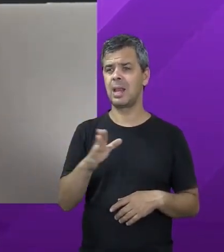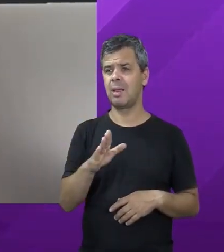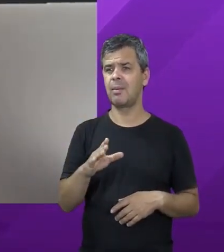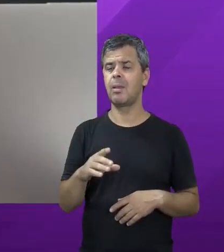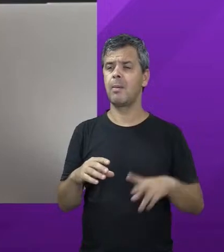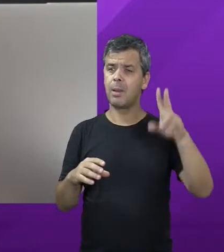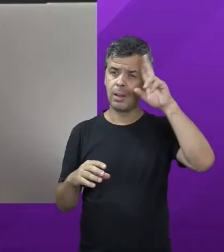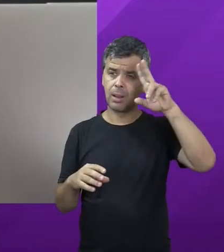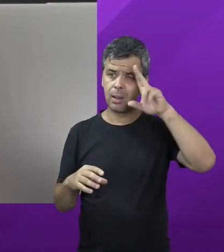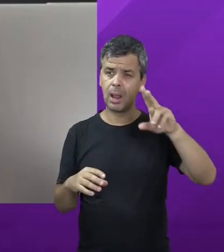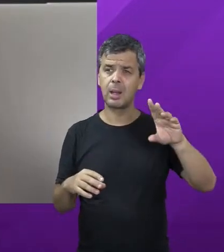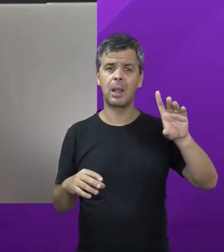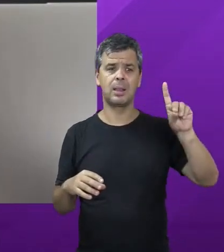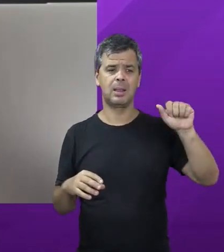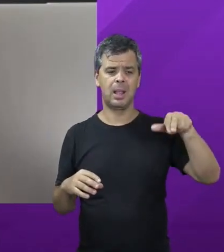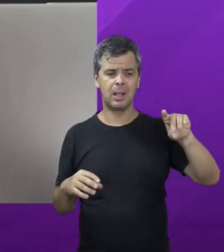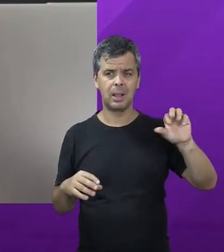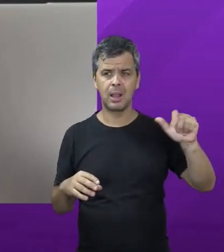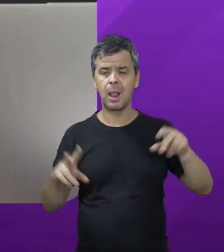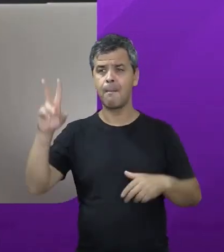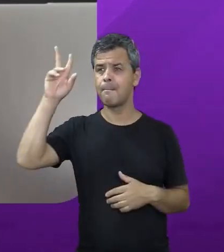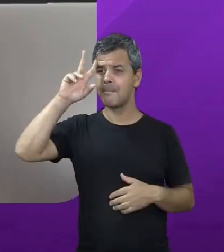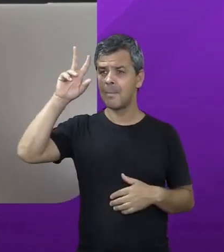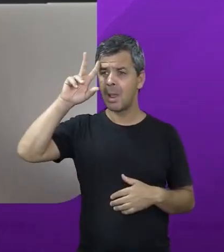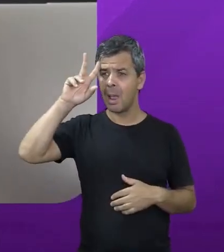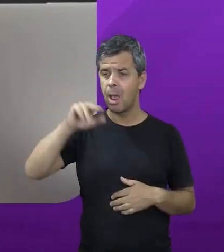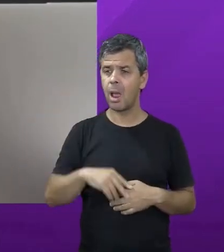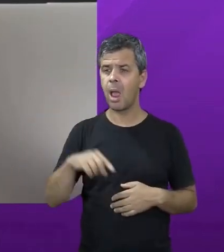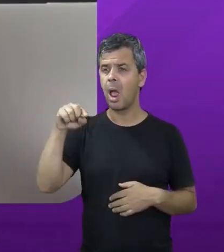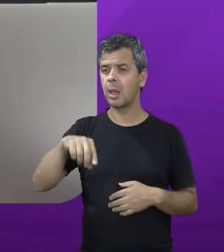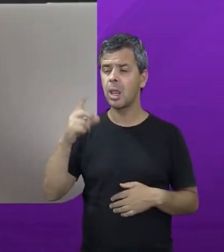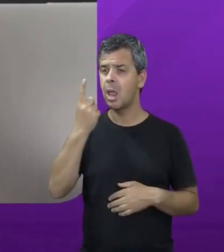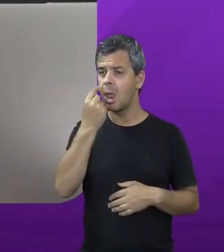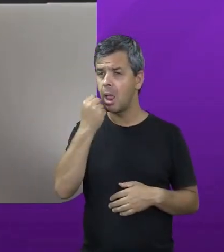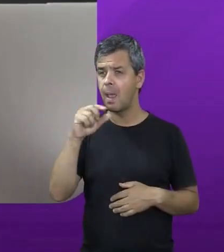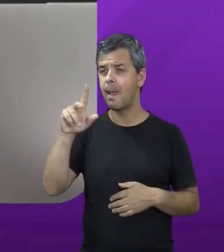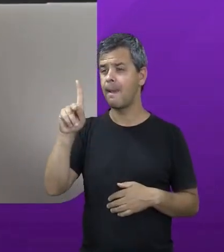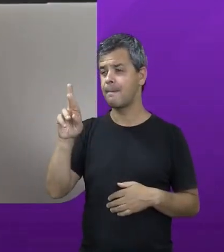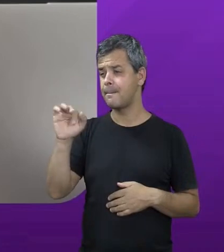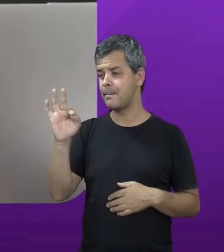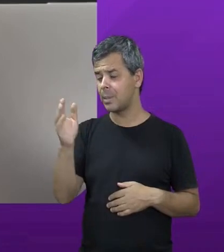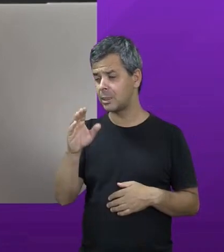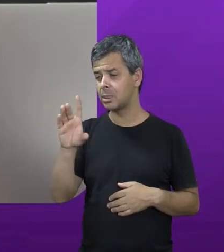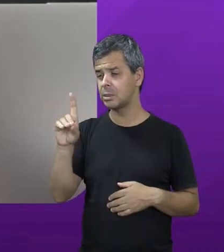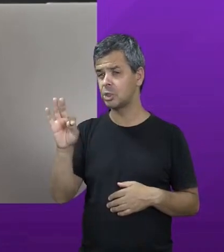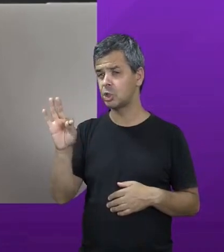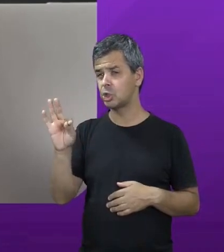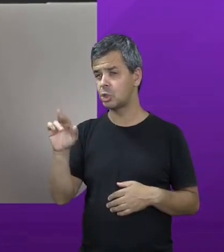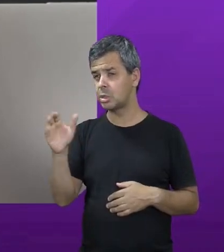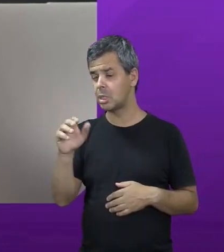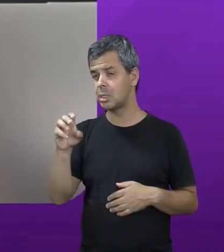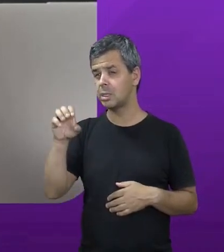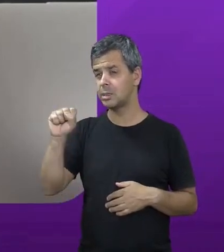a memória de Dandara, trazendo a memória aqui no Ceará de Preta Tia Simua. Então a gente